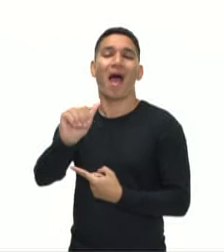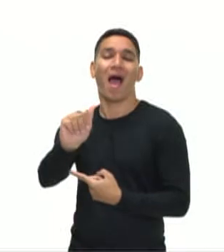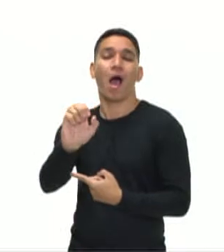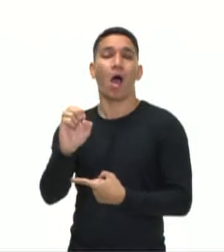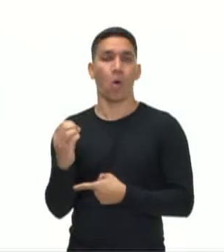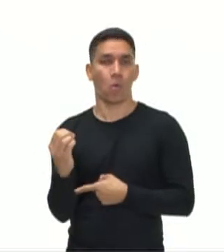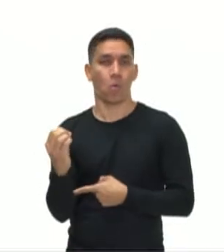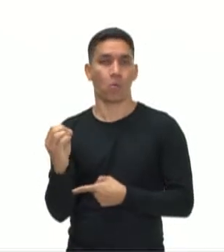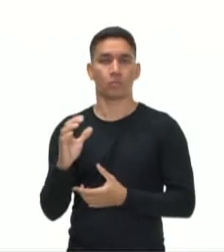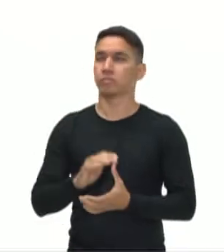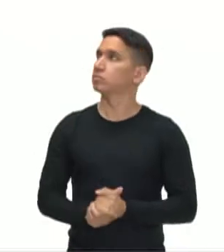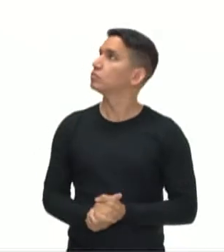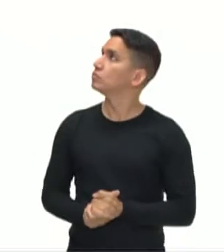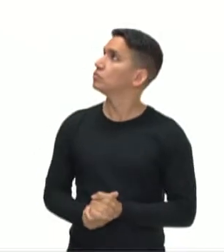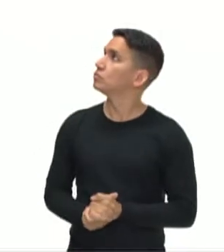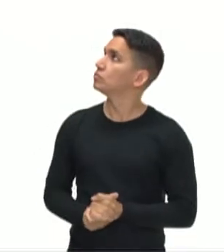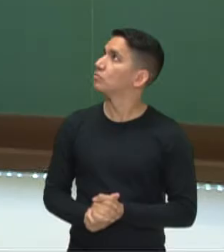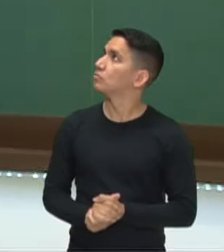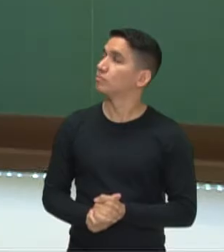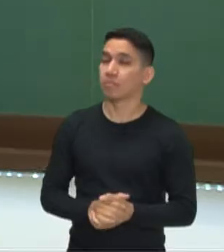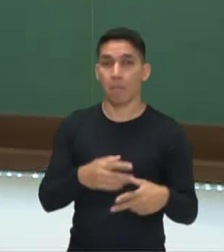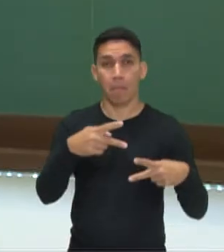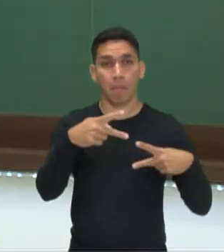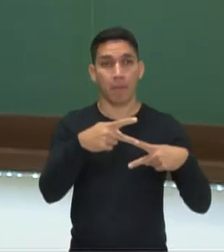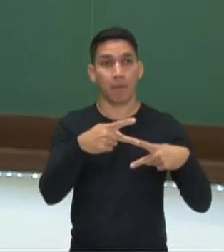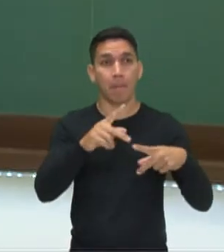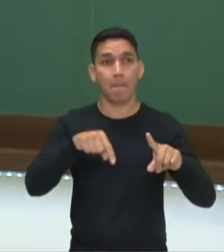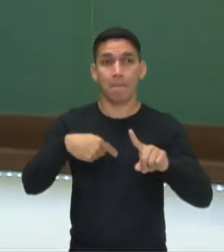E aqui, a preposição de mais o artigo el,